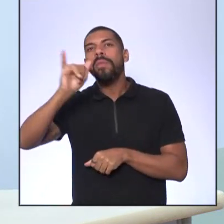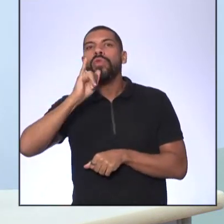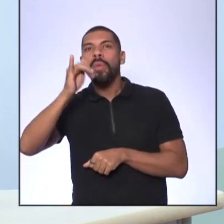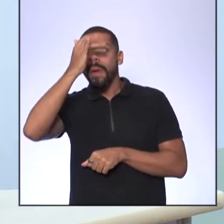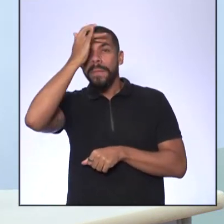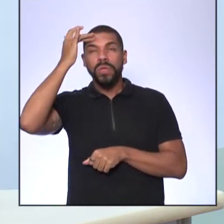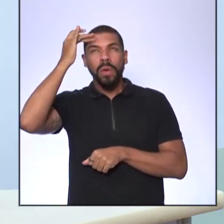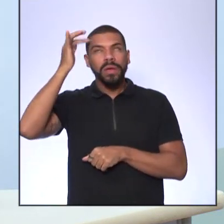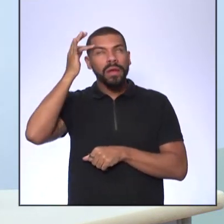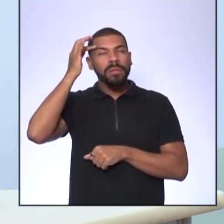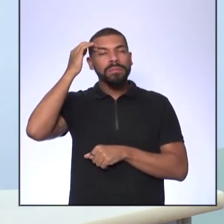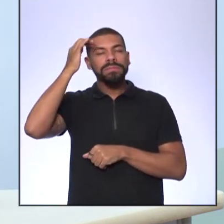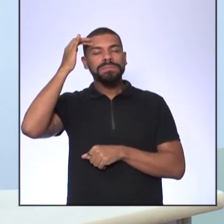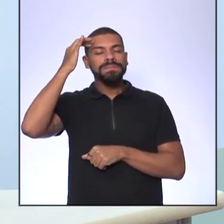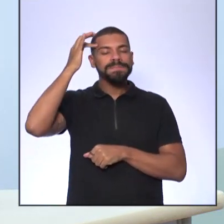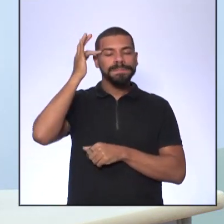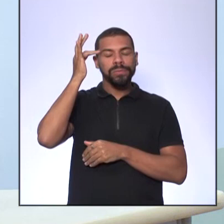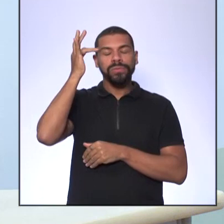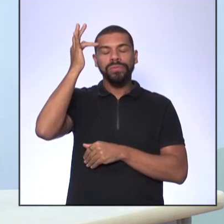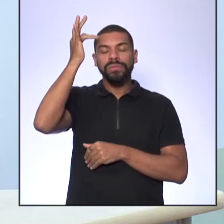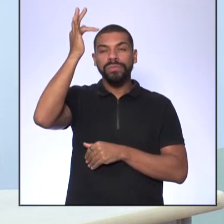vidente busca